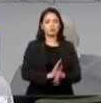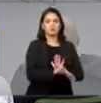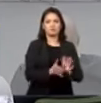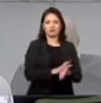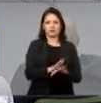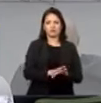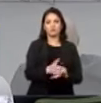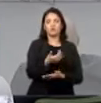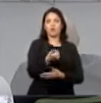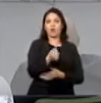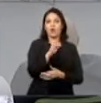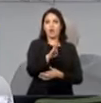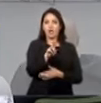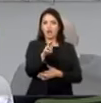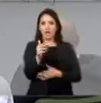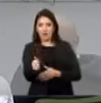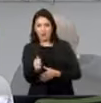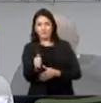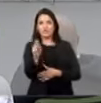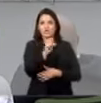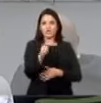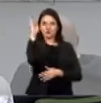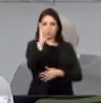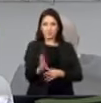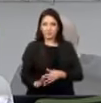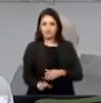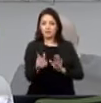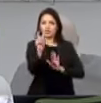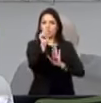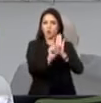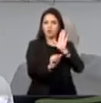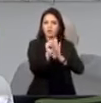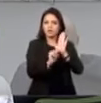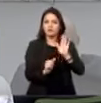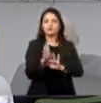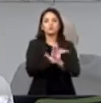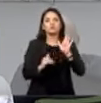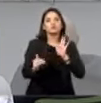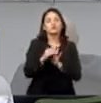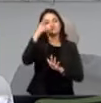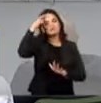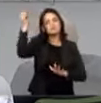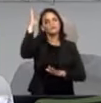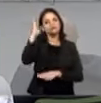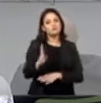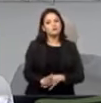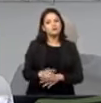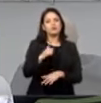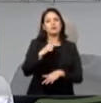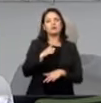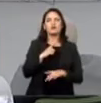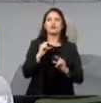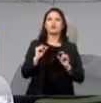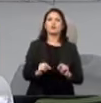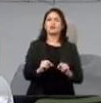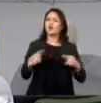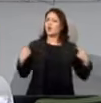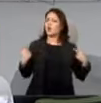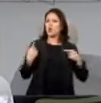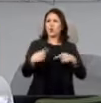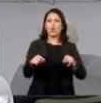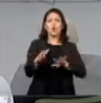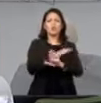Autores Roteiristas, e todos os criadores brasileiros encontram fundamento constitucional para se insurgir contra todo tipo de restrição governamental